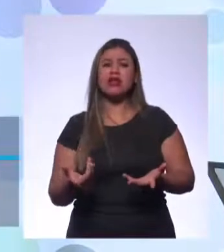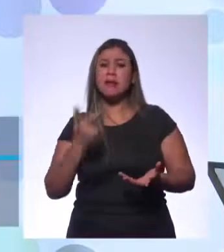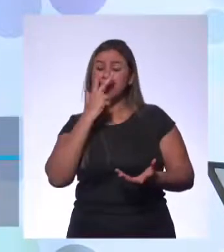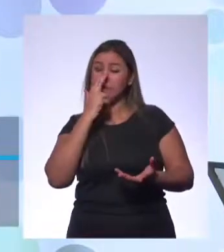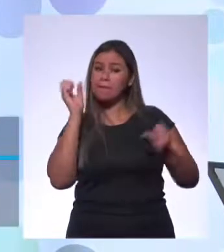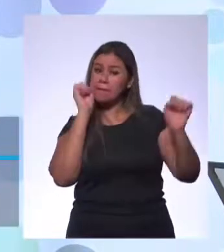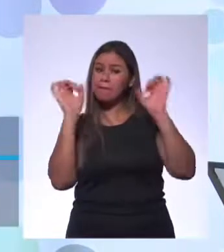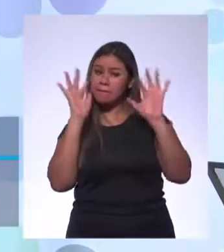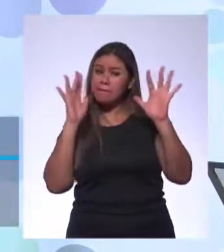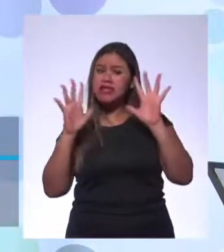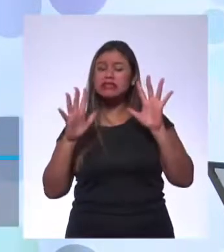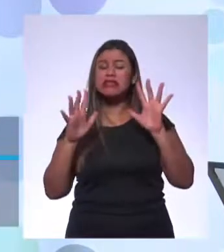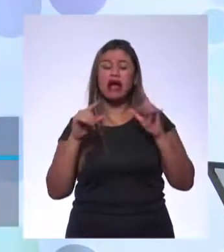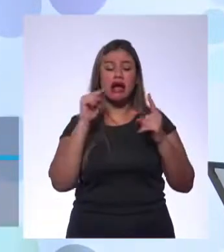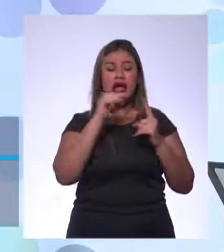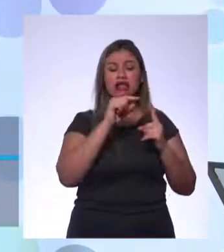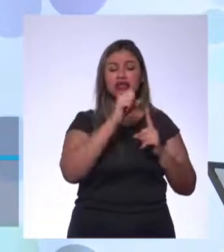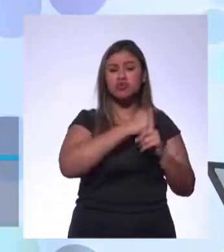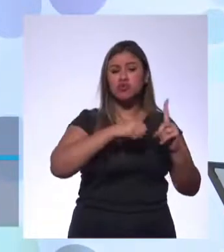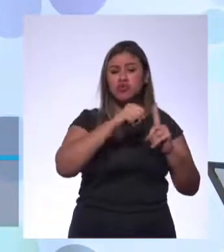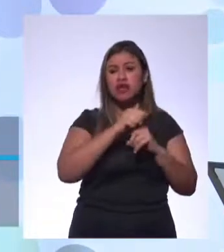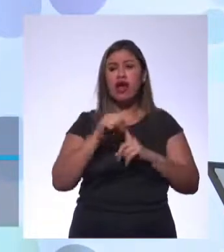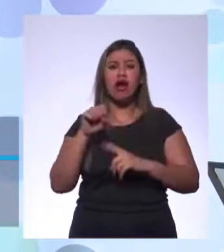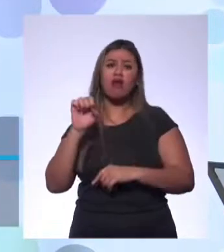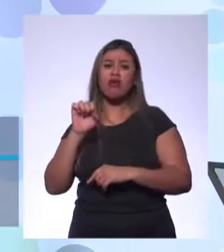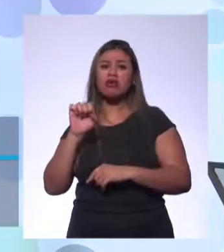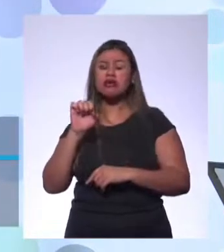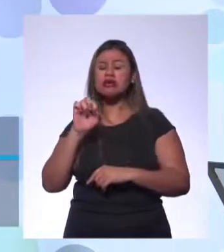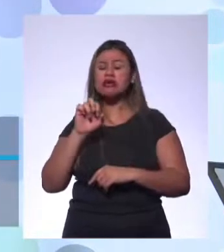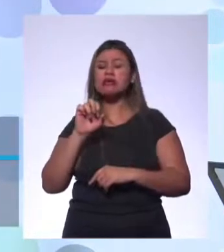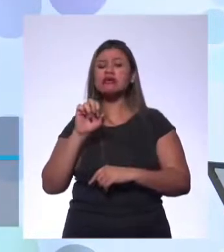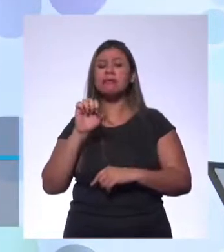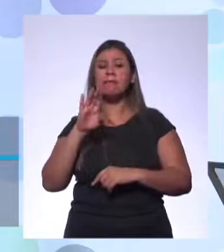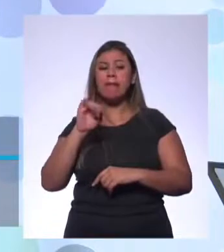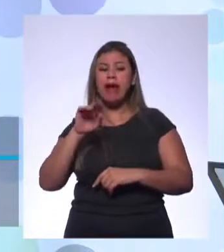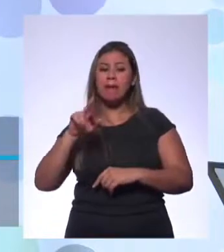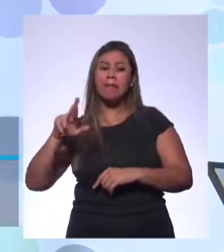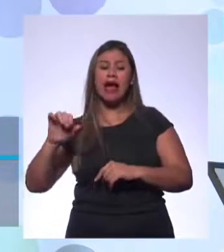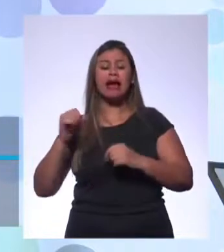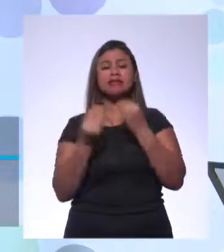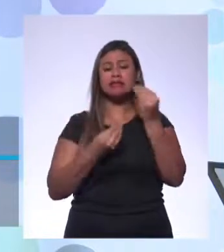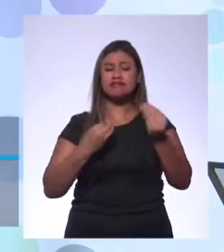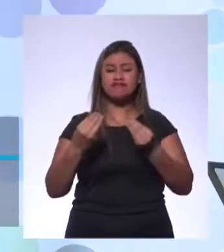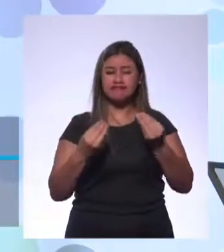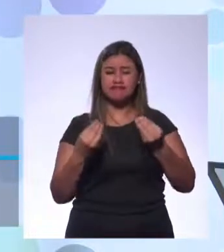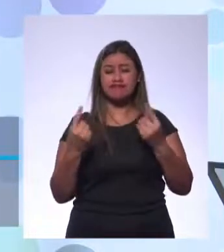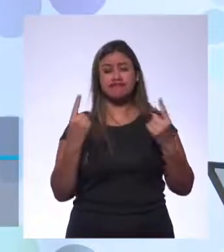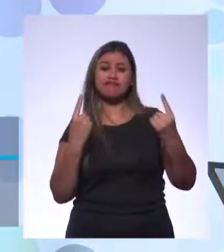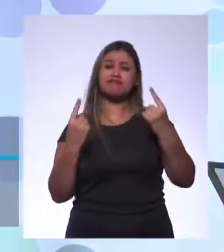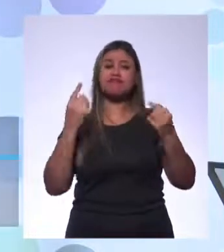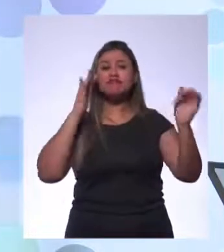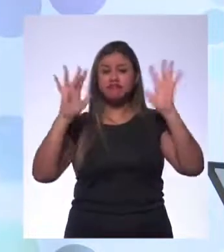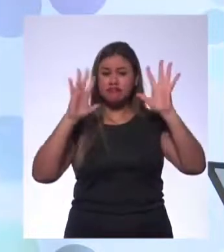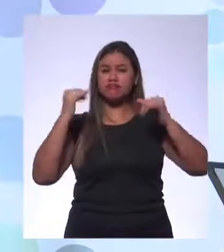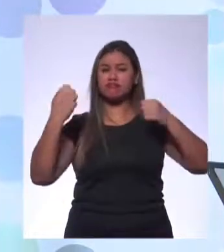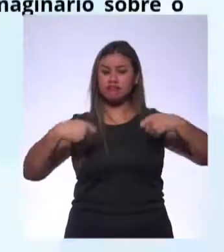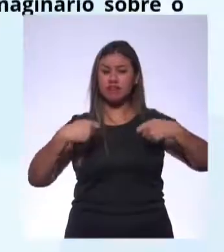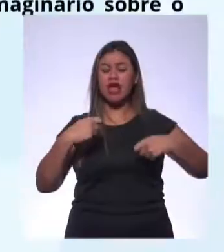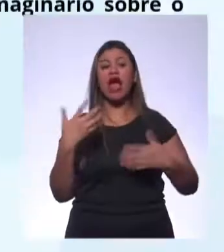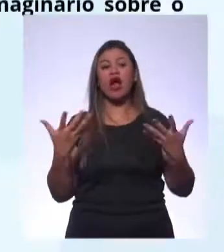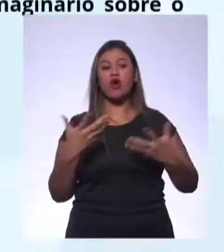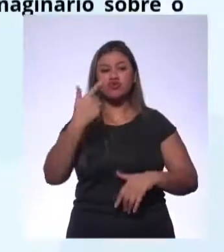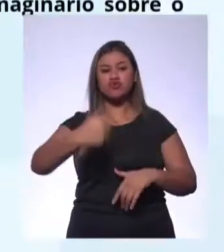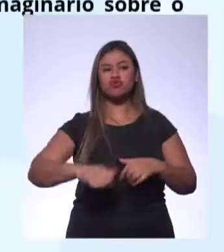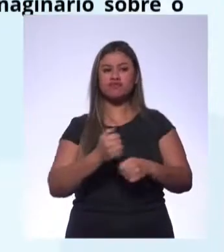para a gente refletir aí. Falando em reflexão, vamos para uma interação aí, nossa primeira interação via chat.